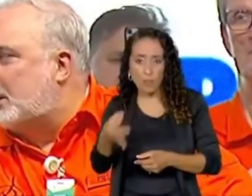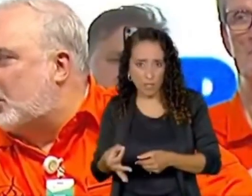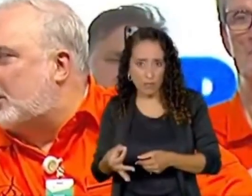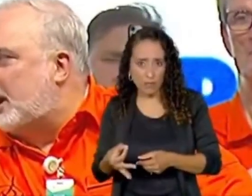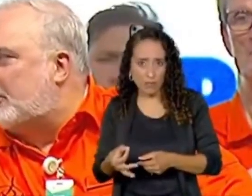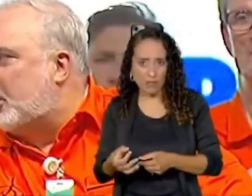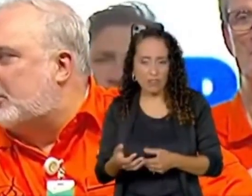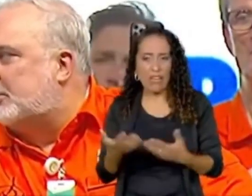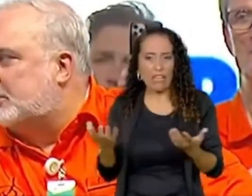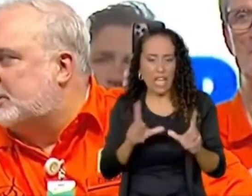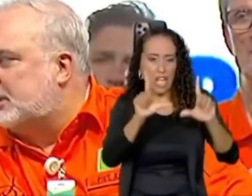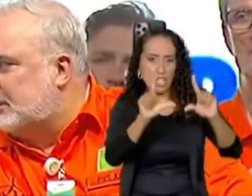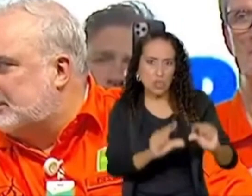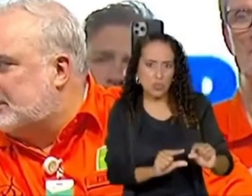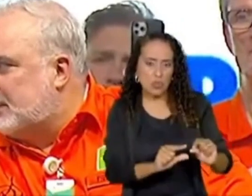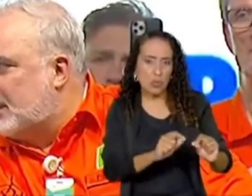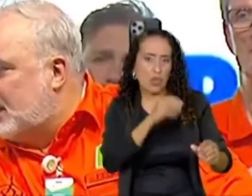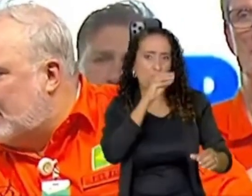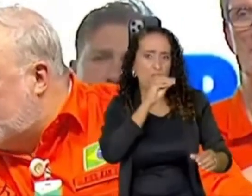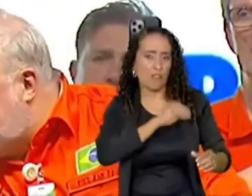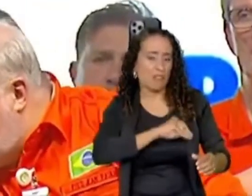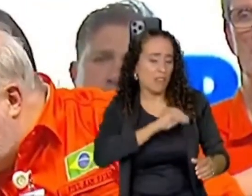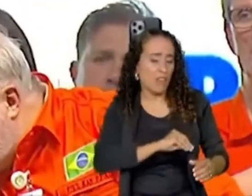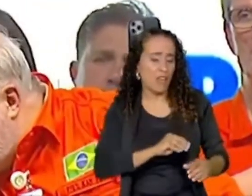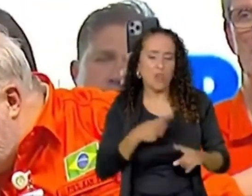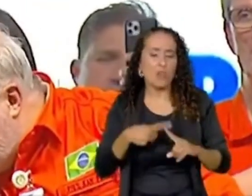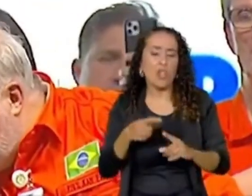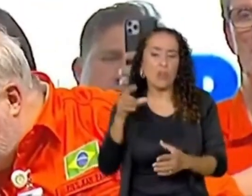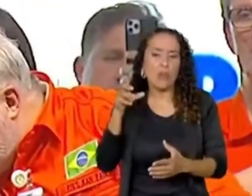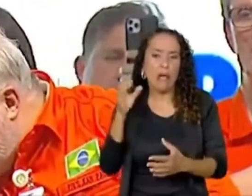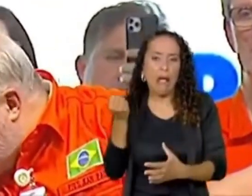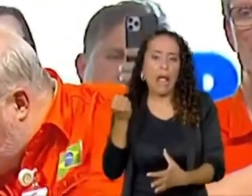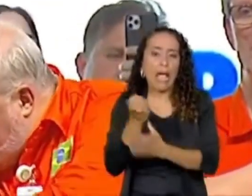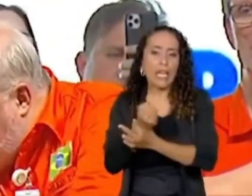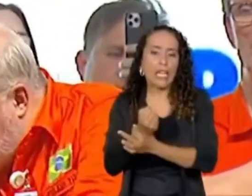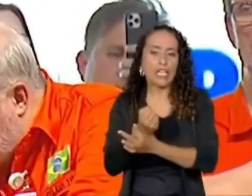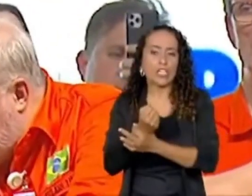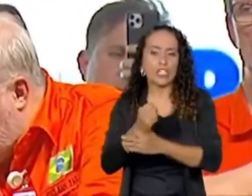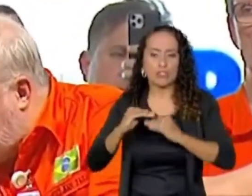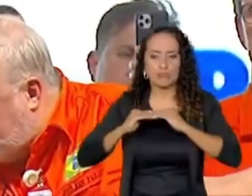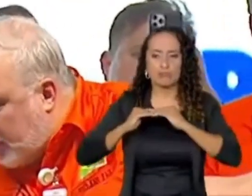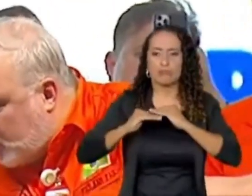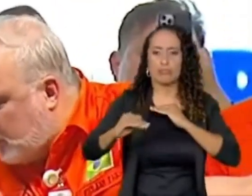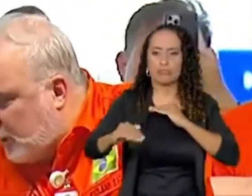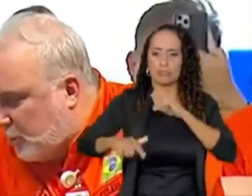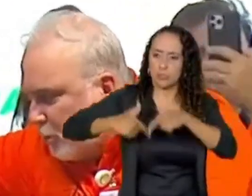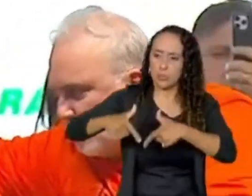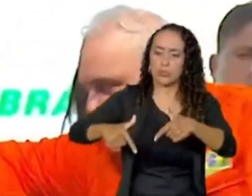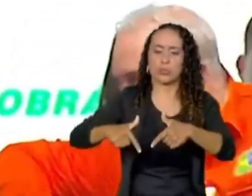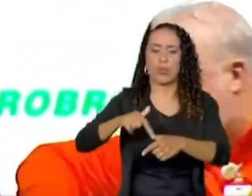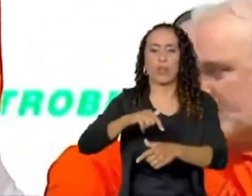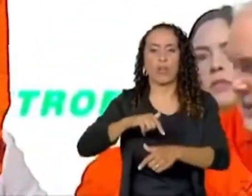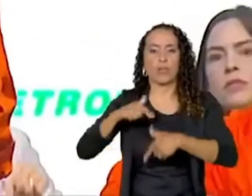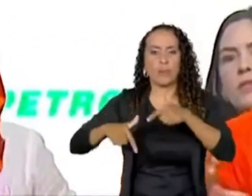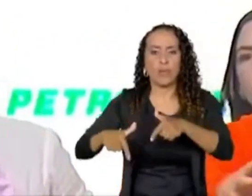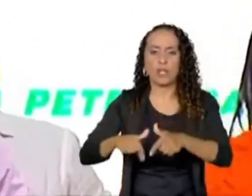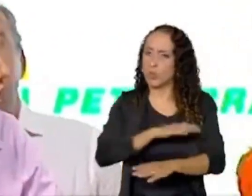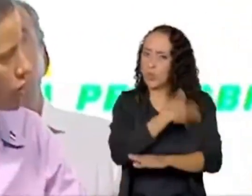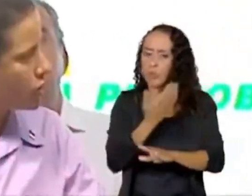a folha de pagamento? Por que que eles não garantem estabilidade para os trabalhadores durante todo o período de trabalho?